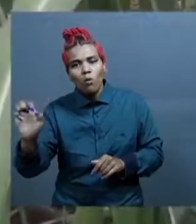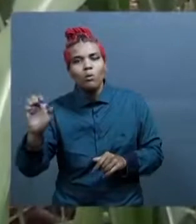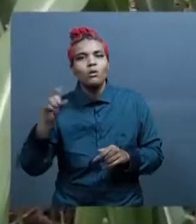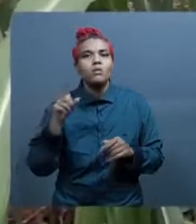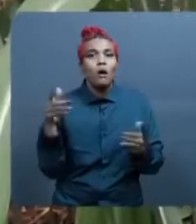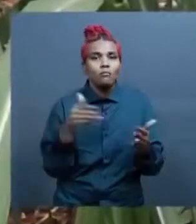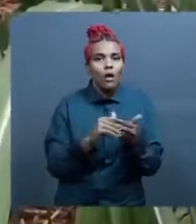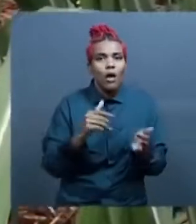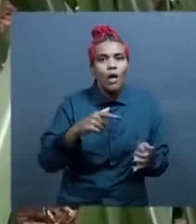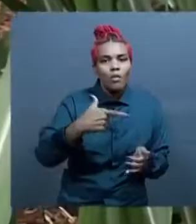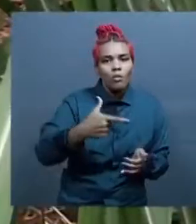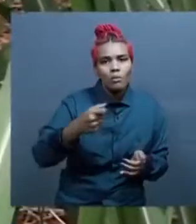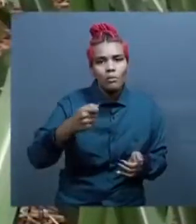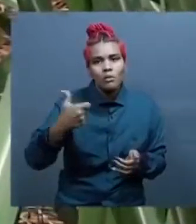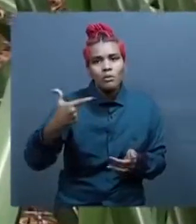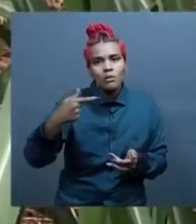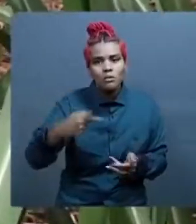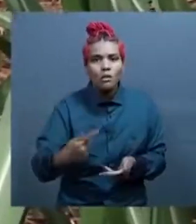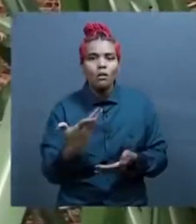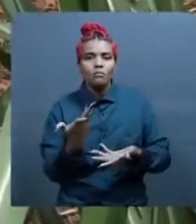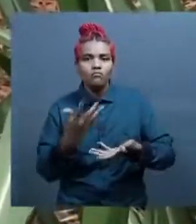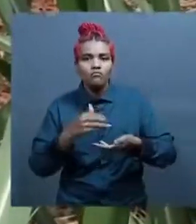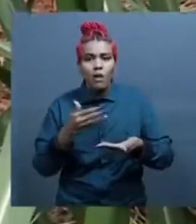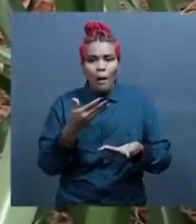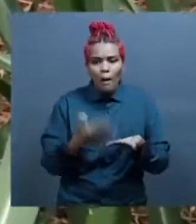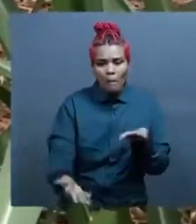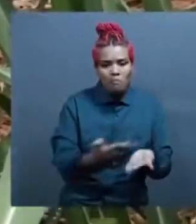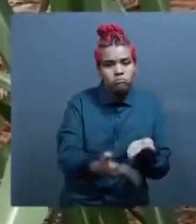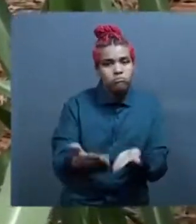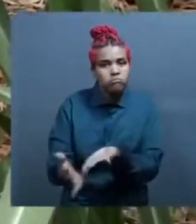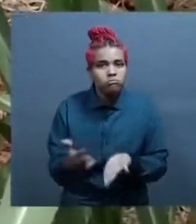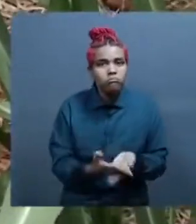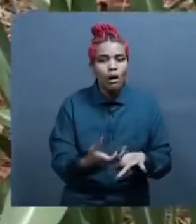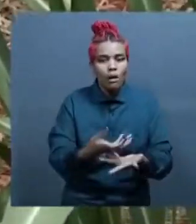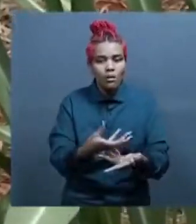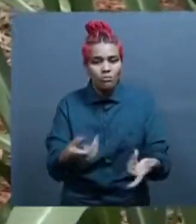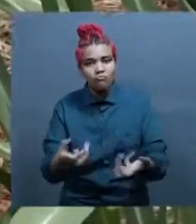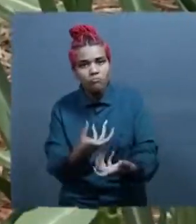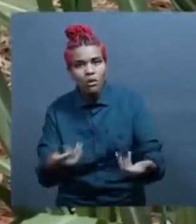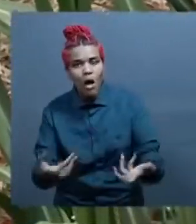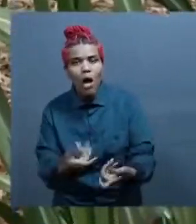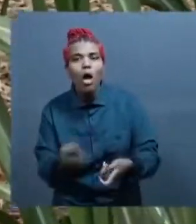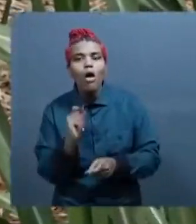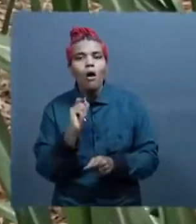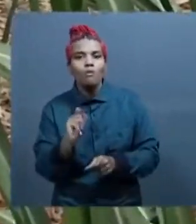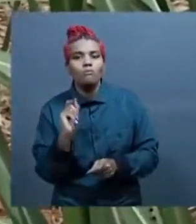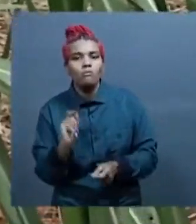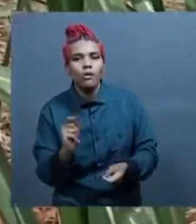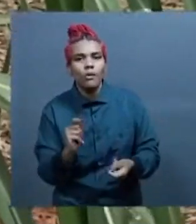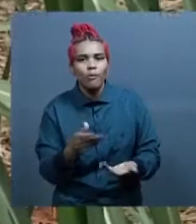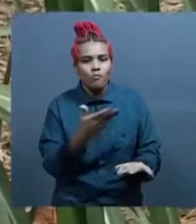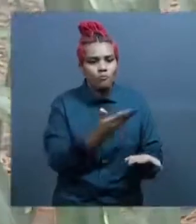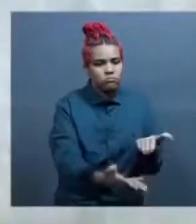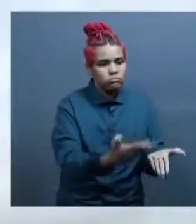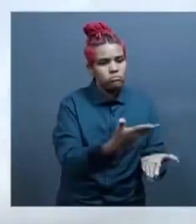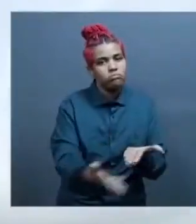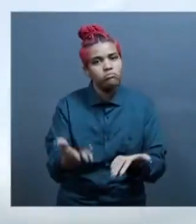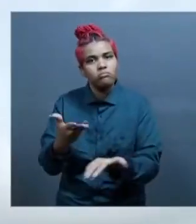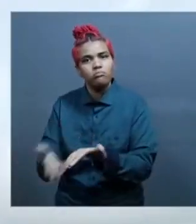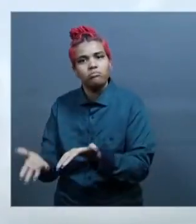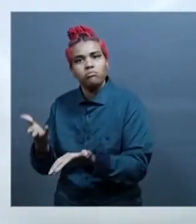a perda da vegetação faz o planeta absorver cada vez menos o co2 em excesso na atmosfera